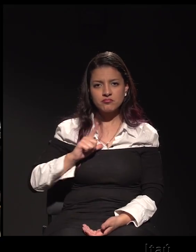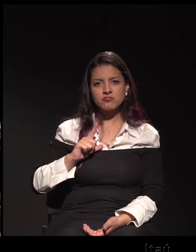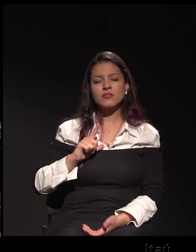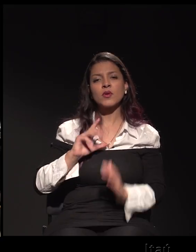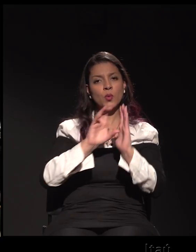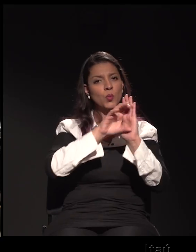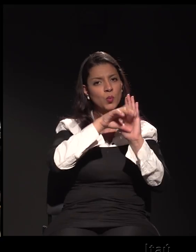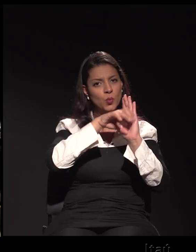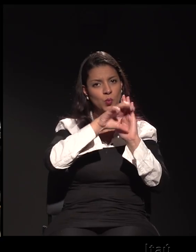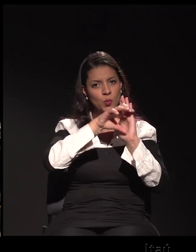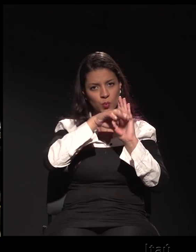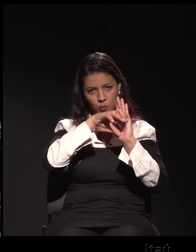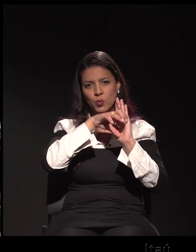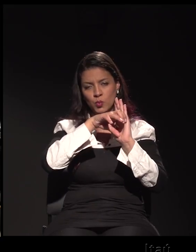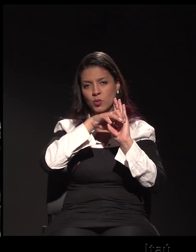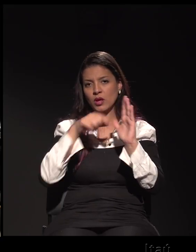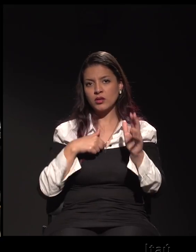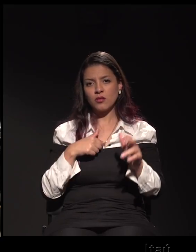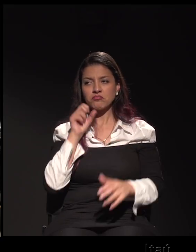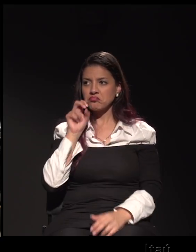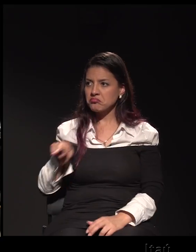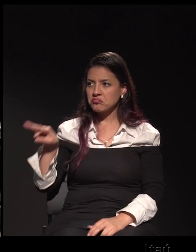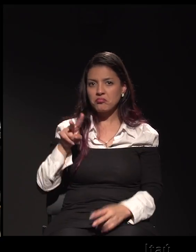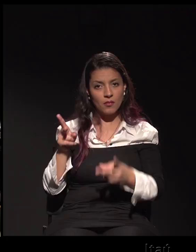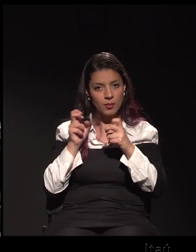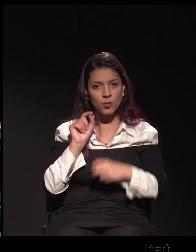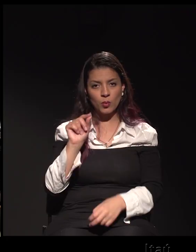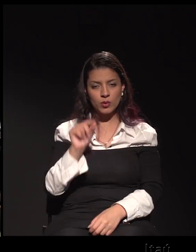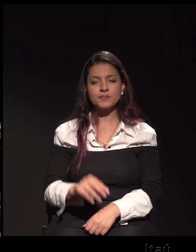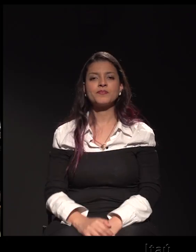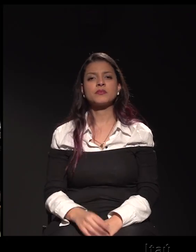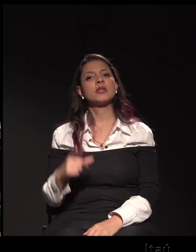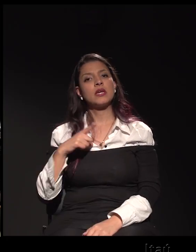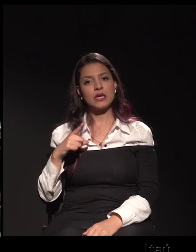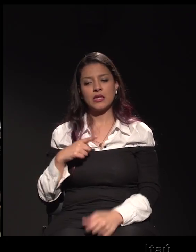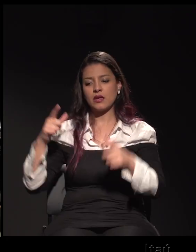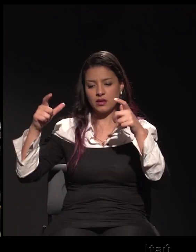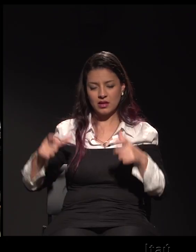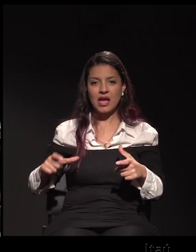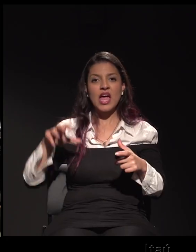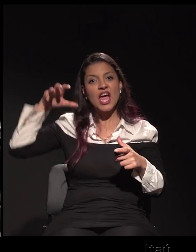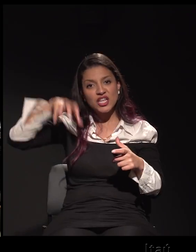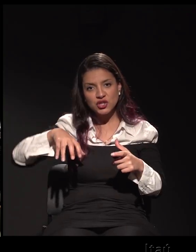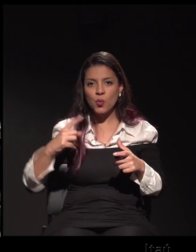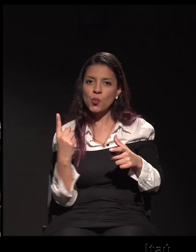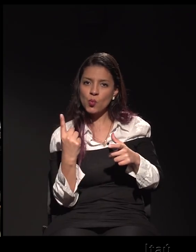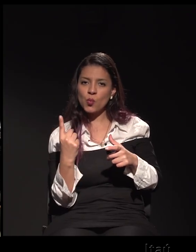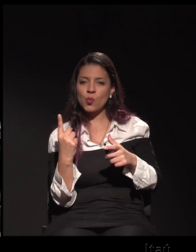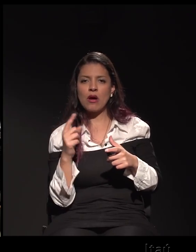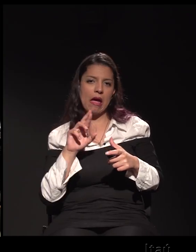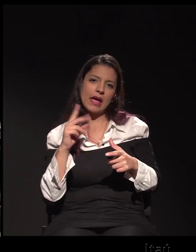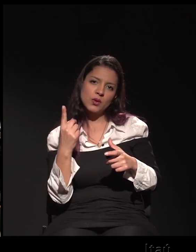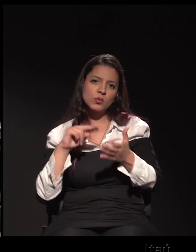dos conceitos que eu acabei percebendo na cidade é... Eu tenho a região 1, que eu chamo a região da bacia,